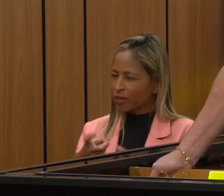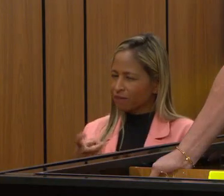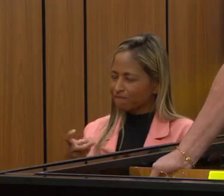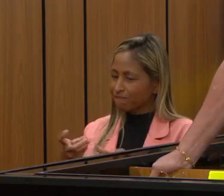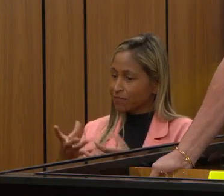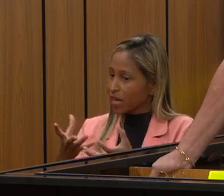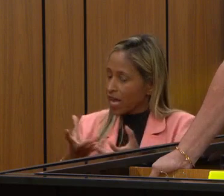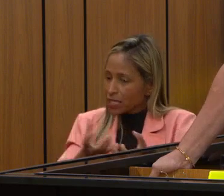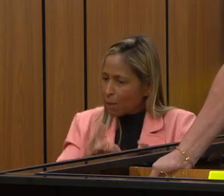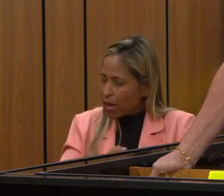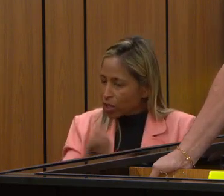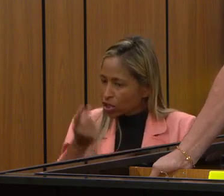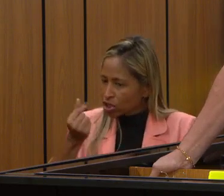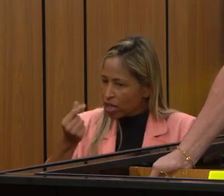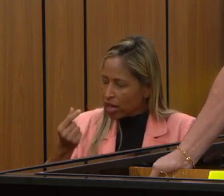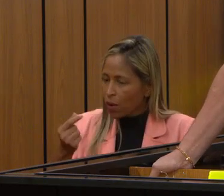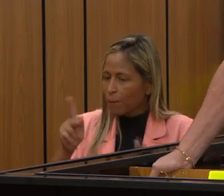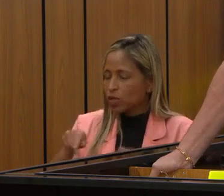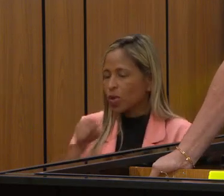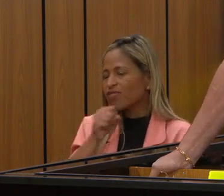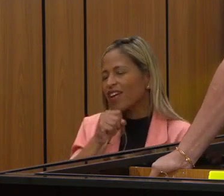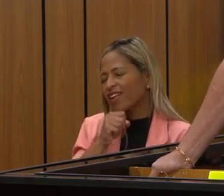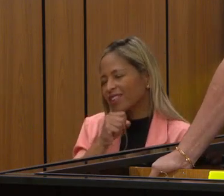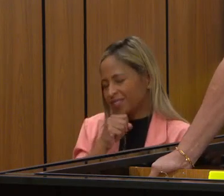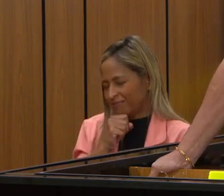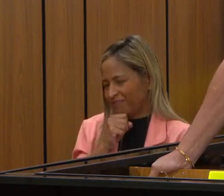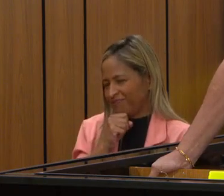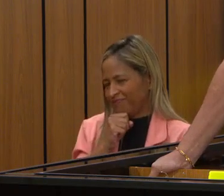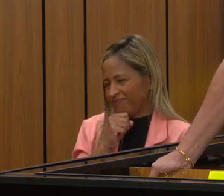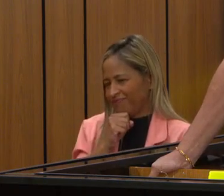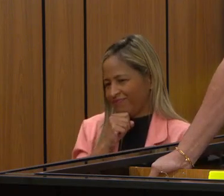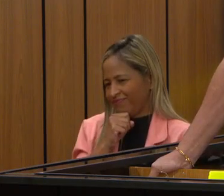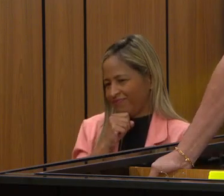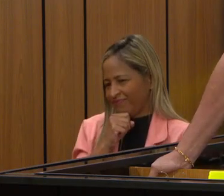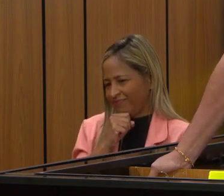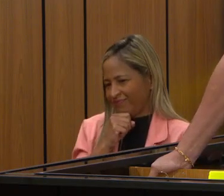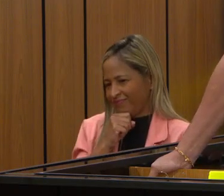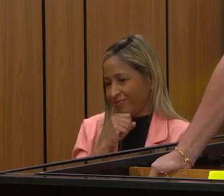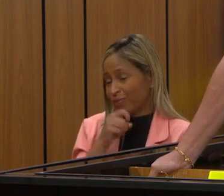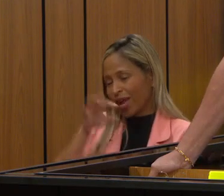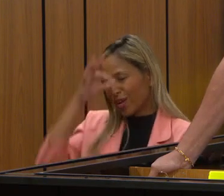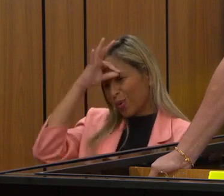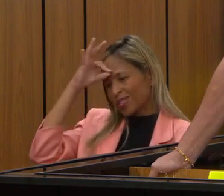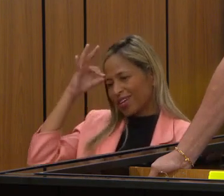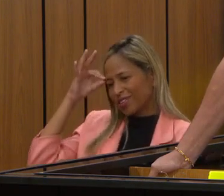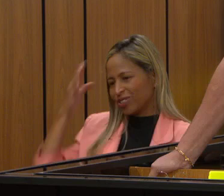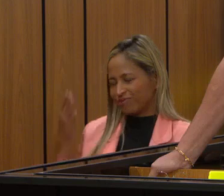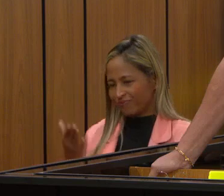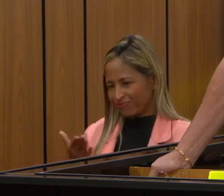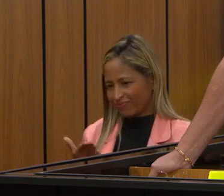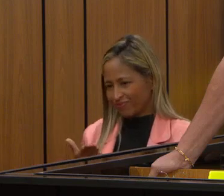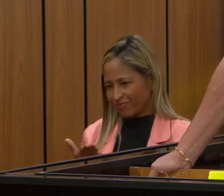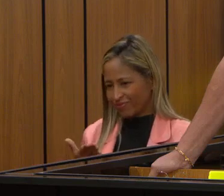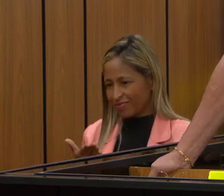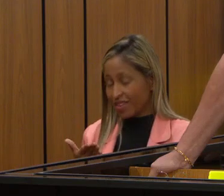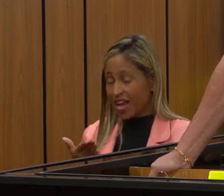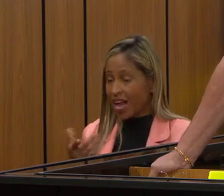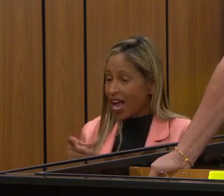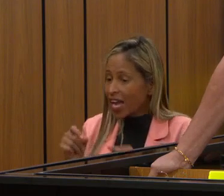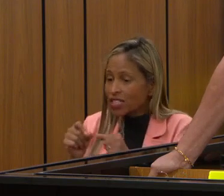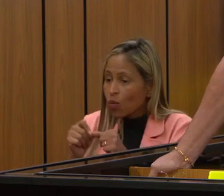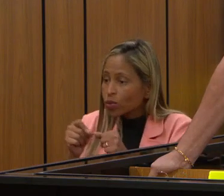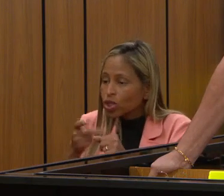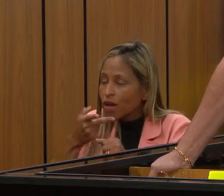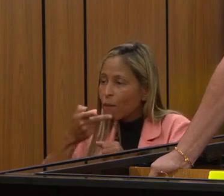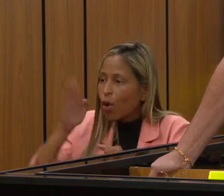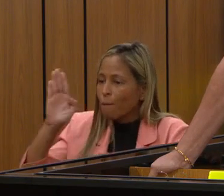estavam recebendo pegando dinheiro de pessoas idosas e não não exercendo não tava Cumprindo com que